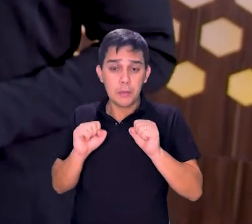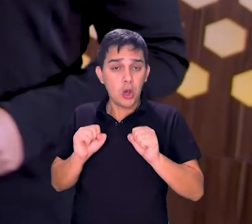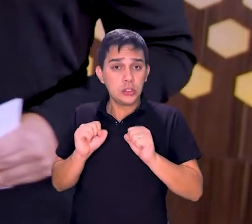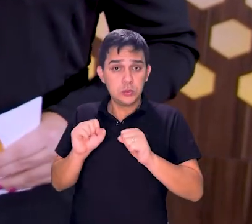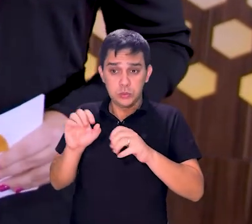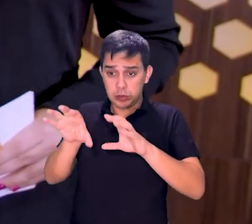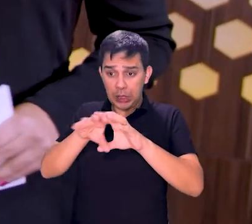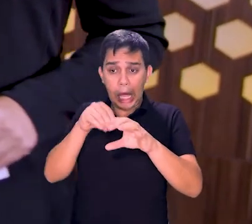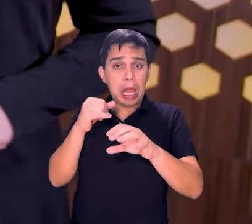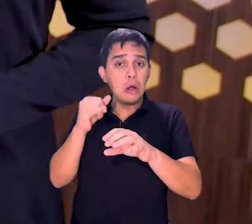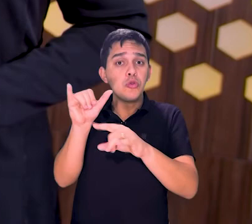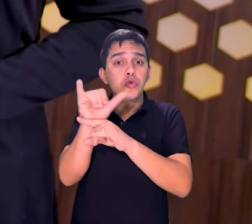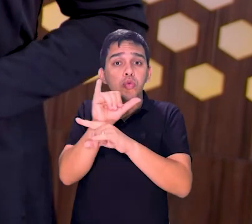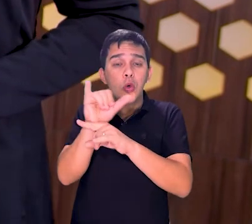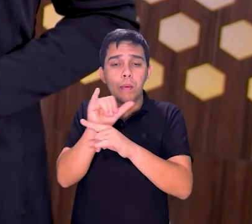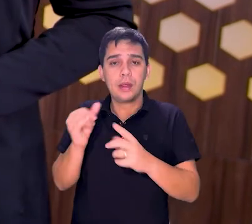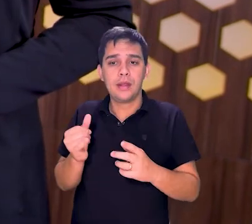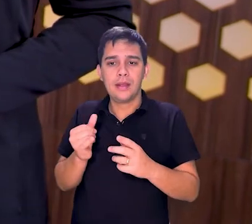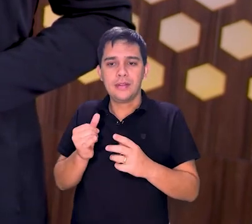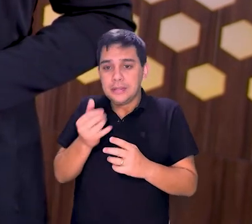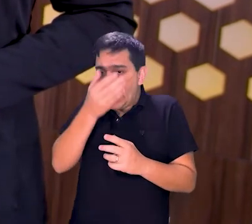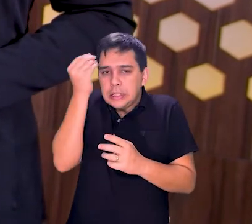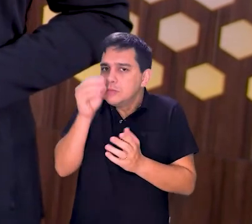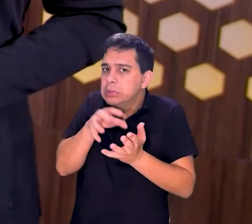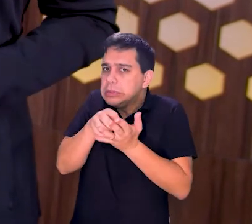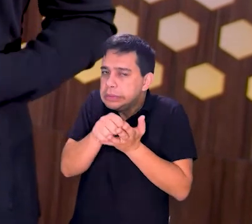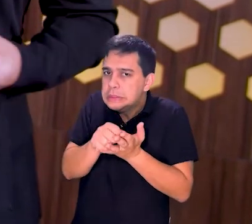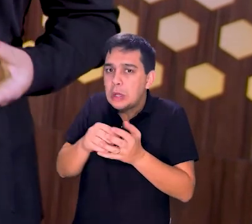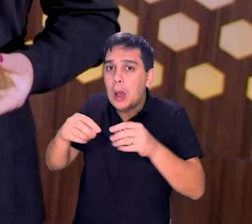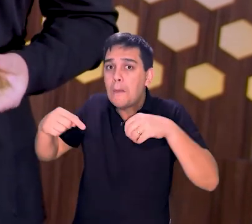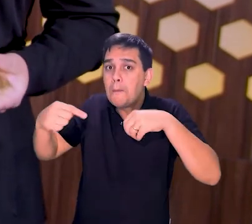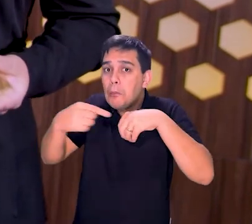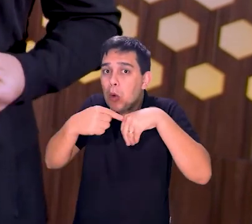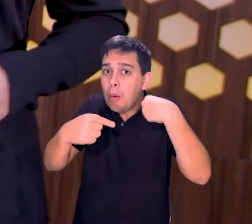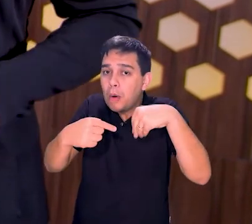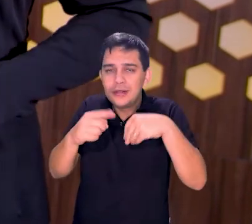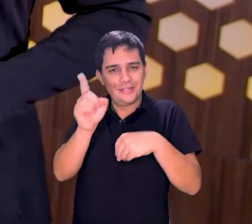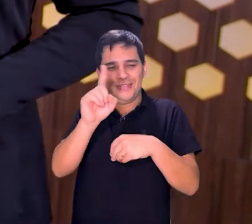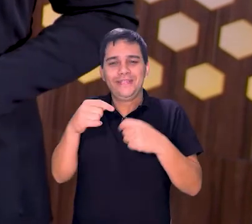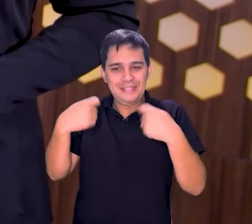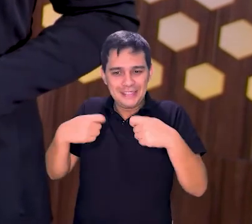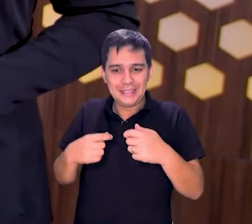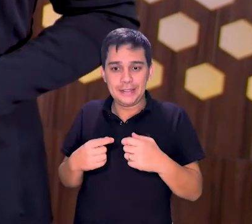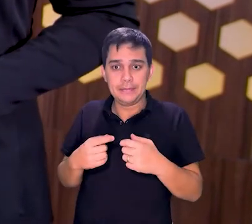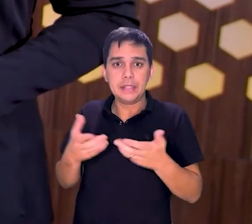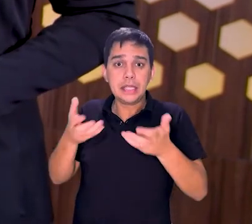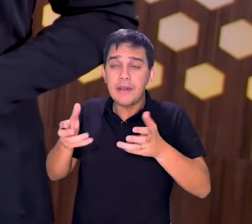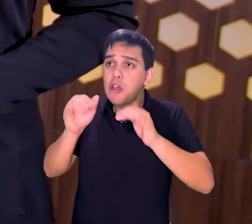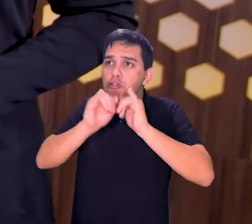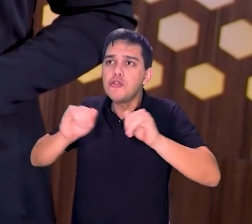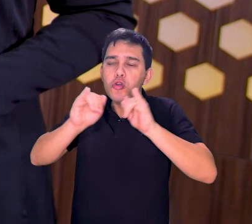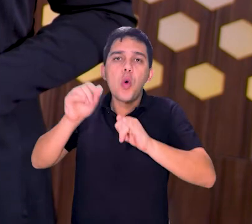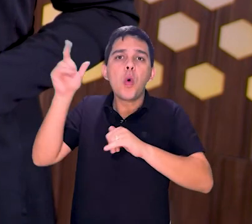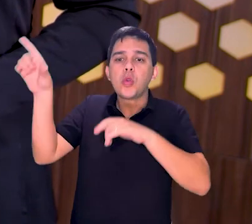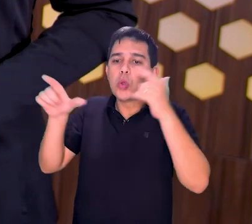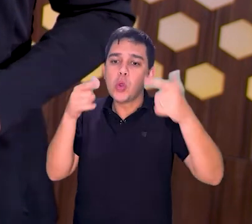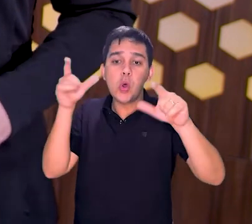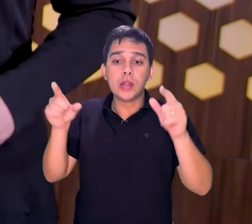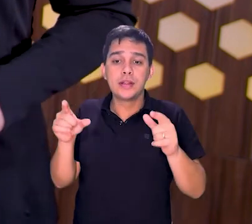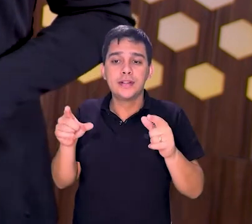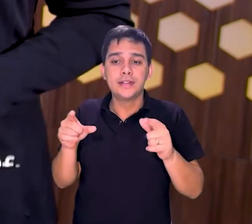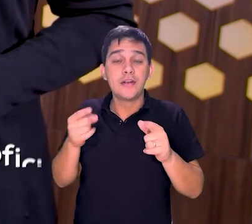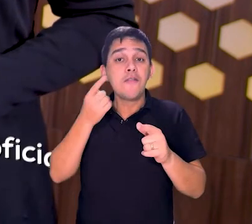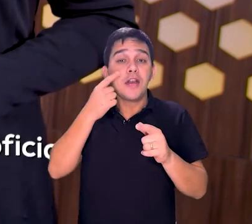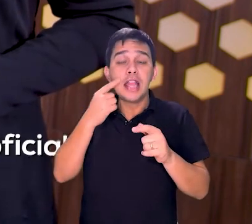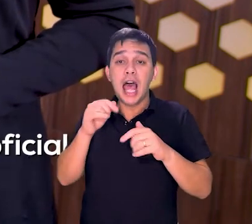Não deixe de se inscrever e ativar as notificações. E para não perder nenhuma notícia do Ministério Público do Estado do Rio de Janeiro, nos